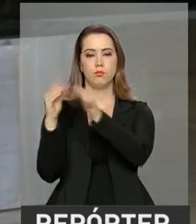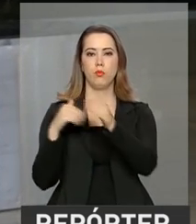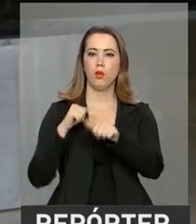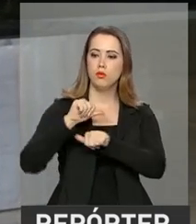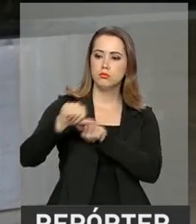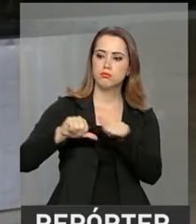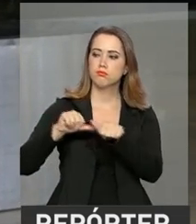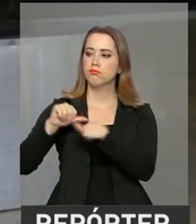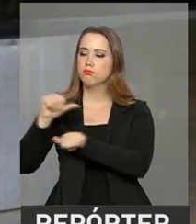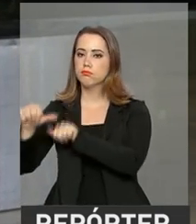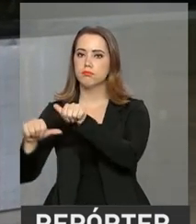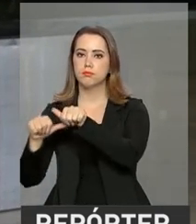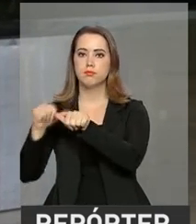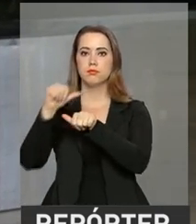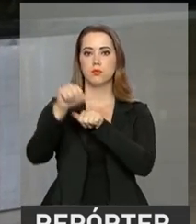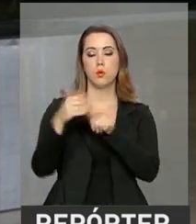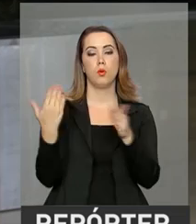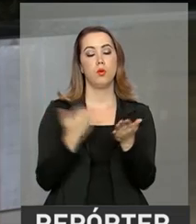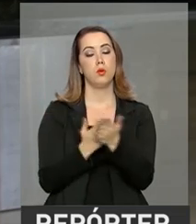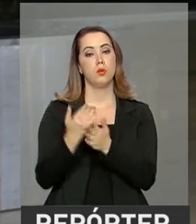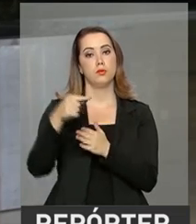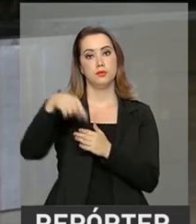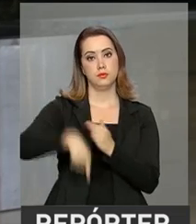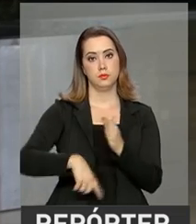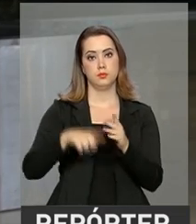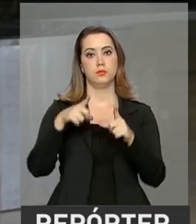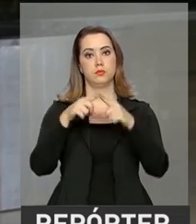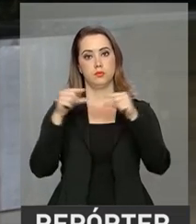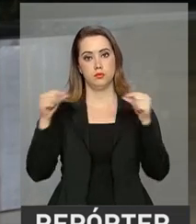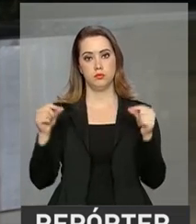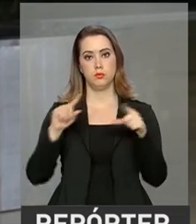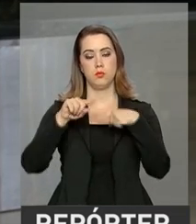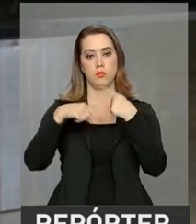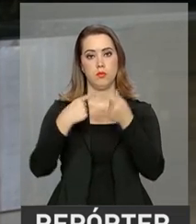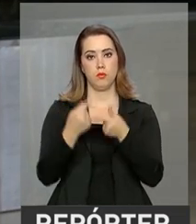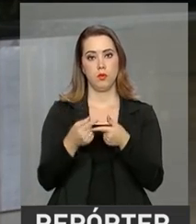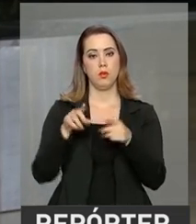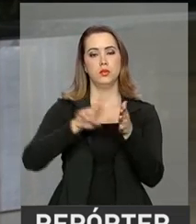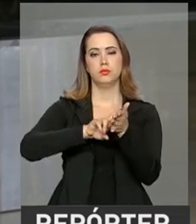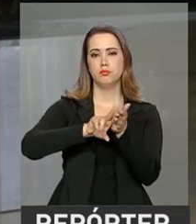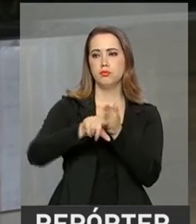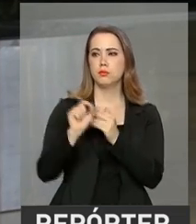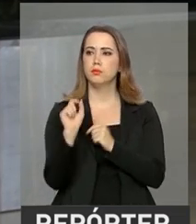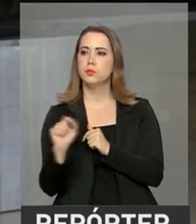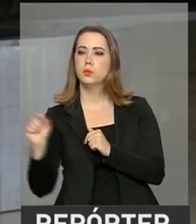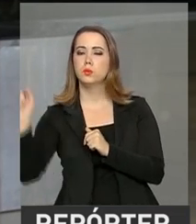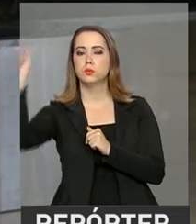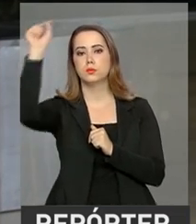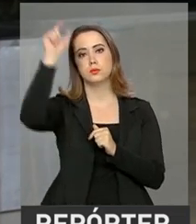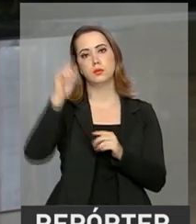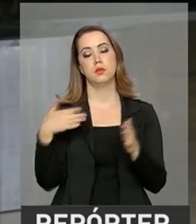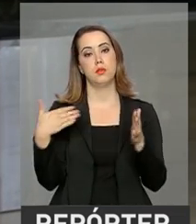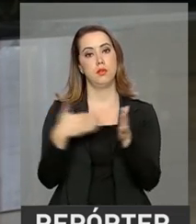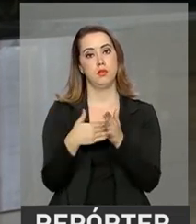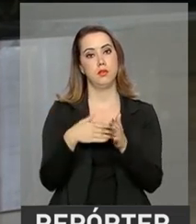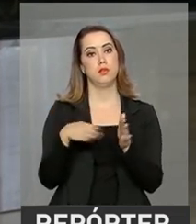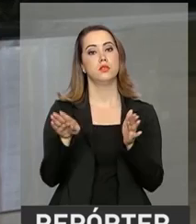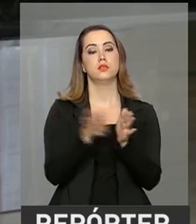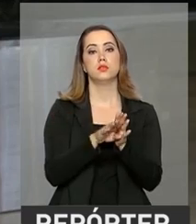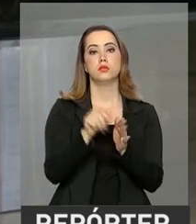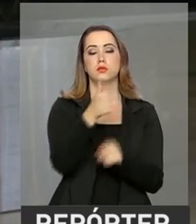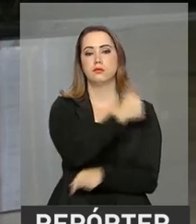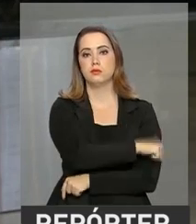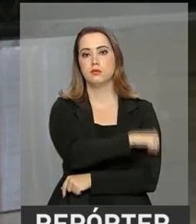esse revezamento começa aqui em Brasília depois segue para Belém Natal São Paulo e Joinville até chegar no Rio de